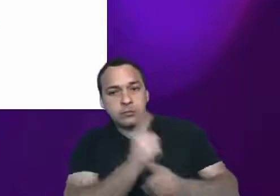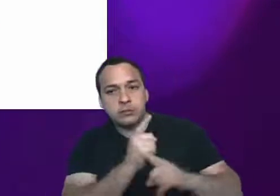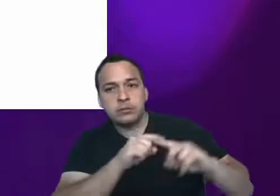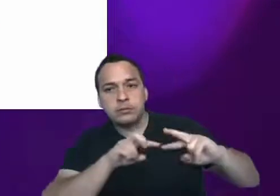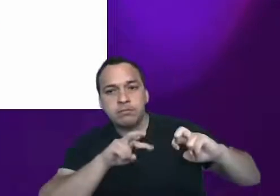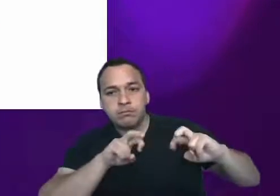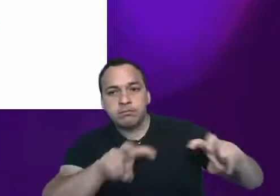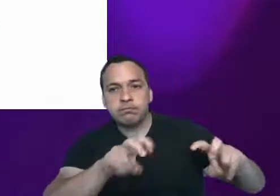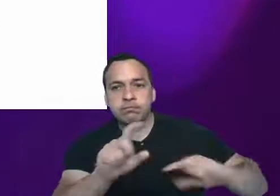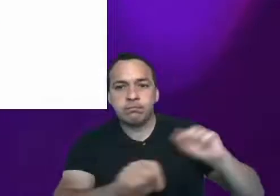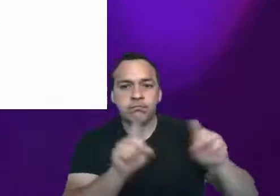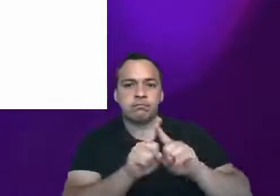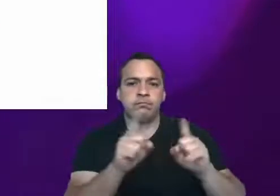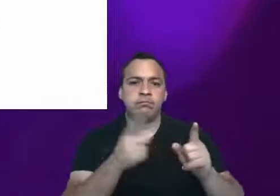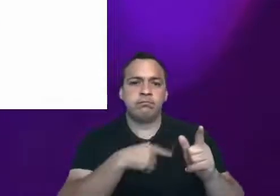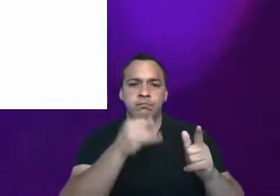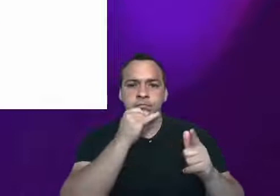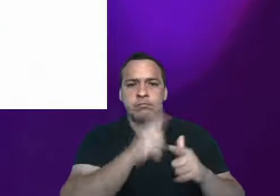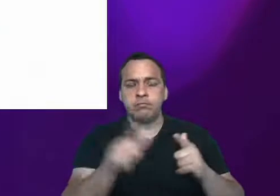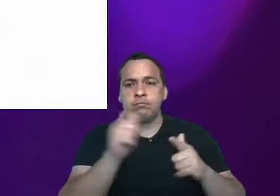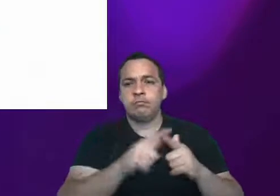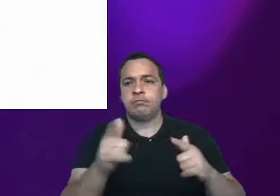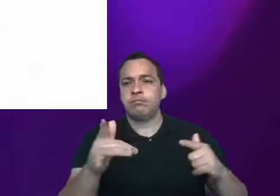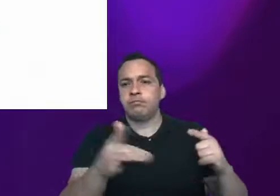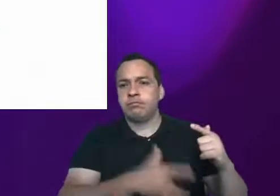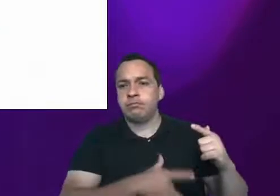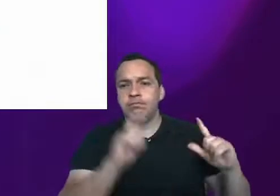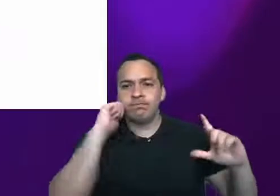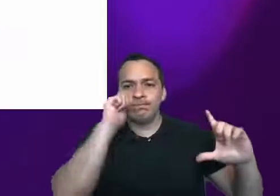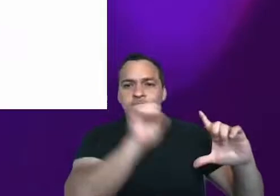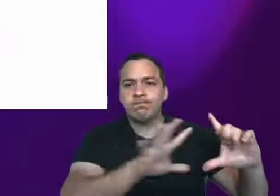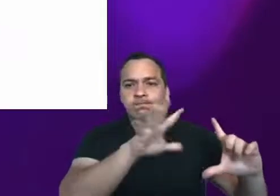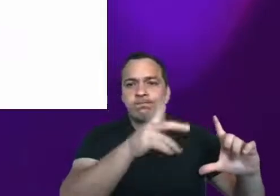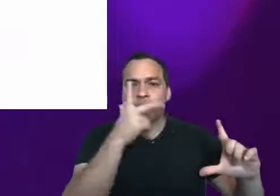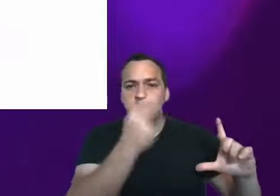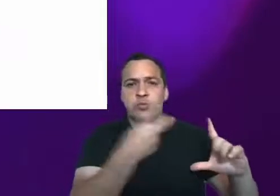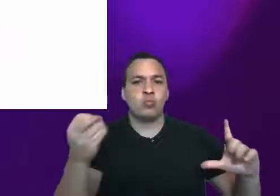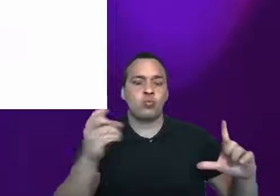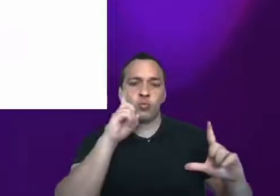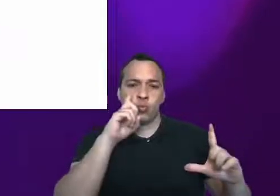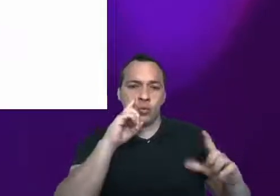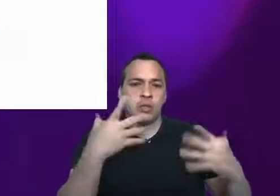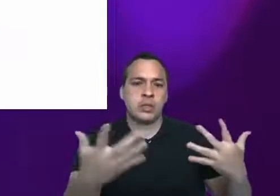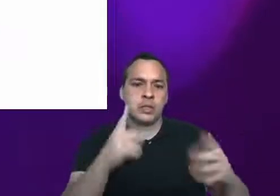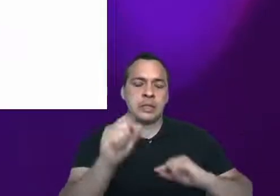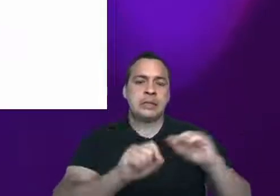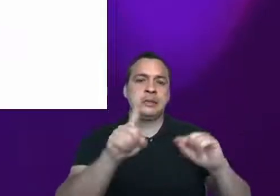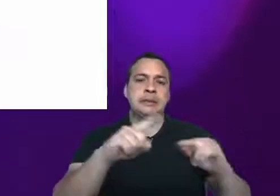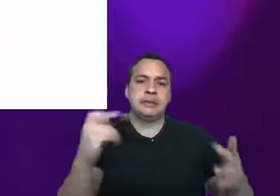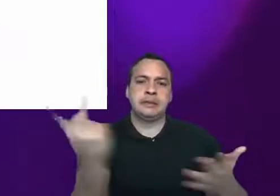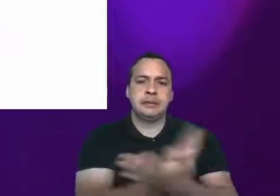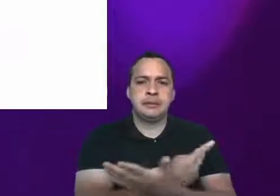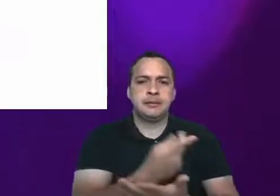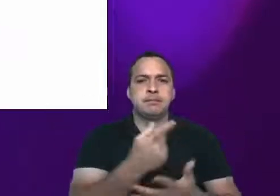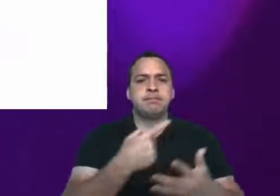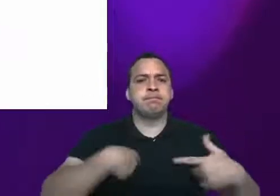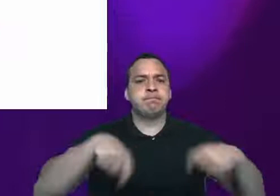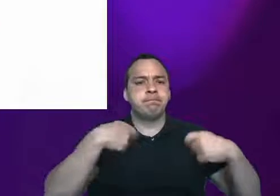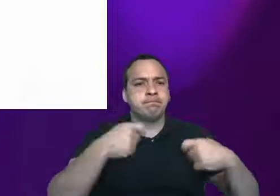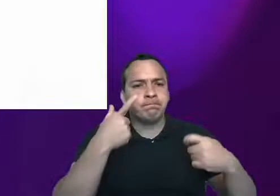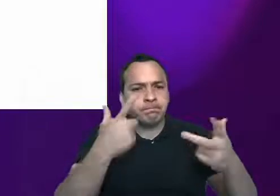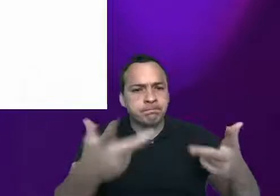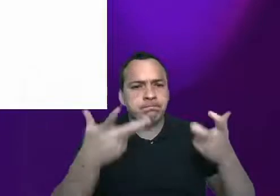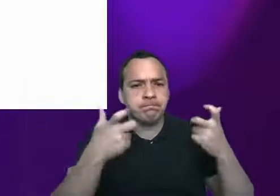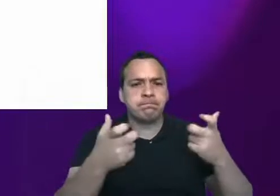de duplicação do tumor chega a ser de apenas 200 dias. Então, é uma situação que realmente a gente tem que prestar muita